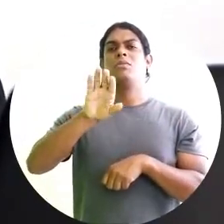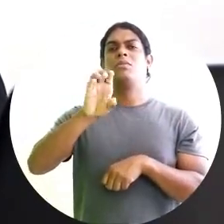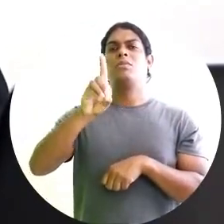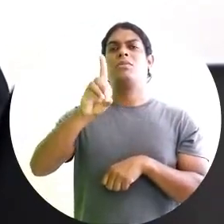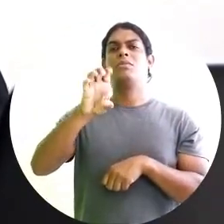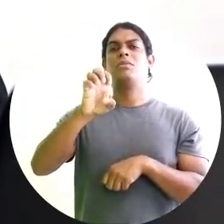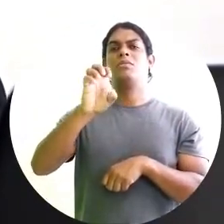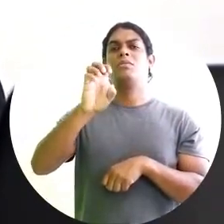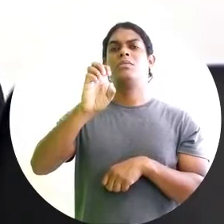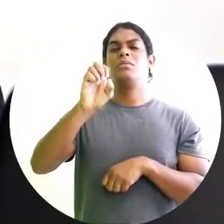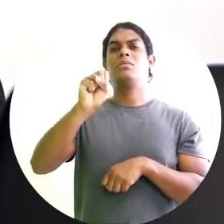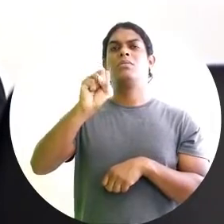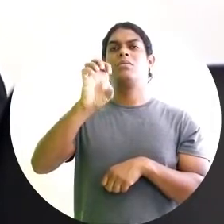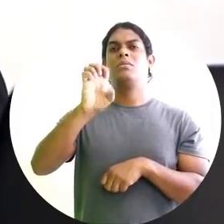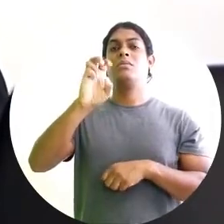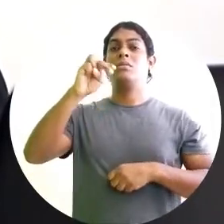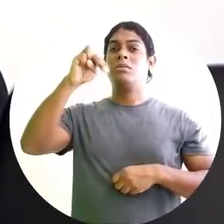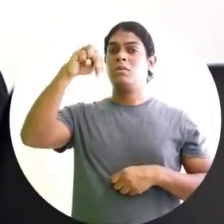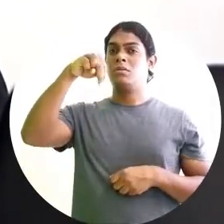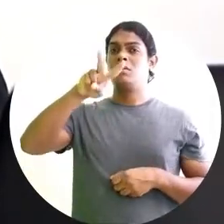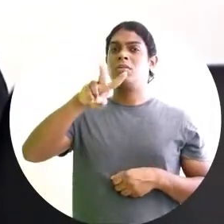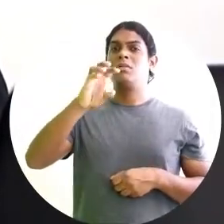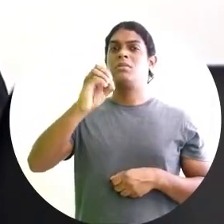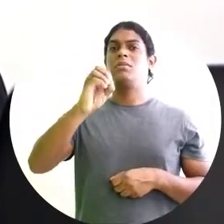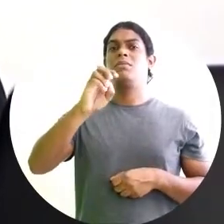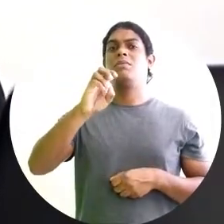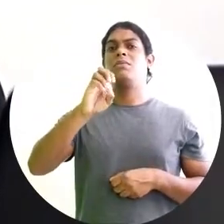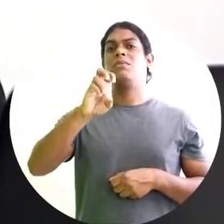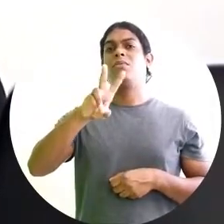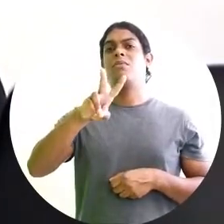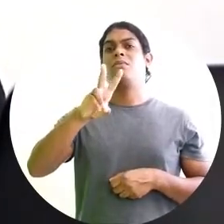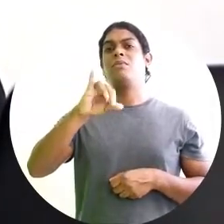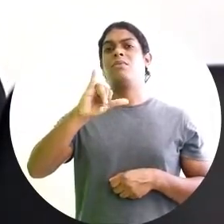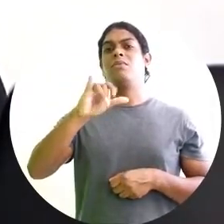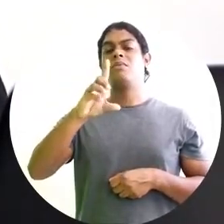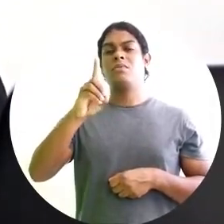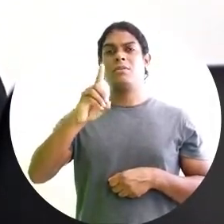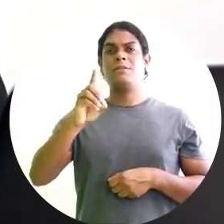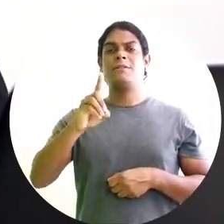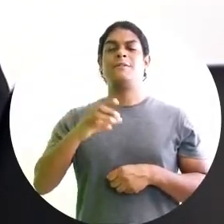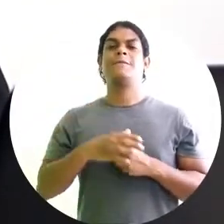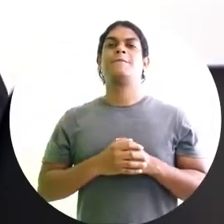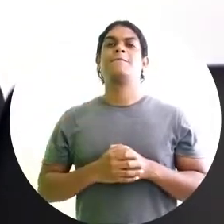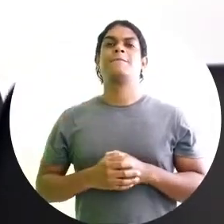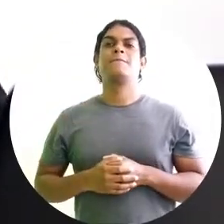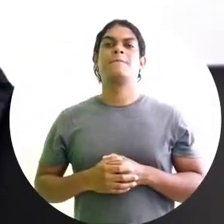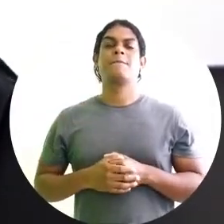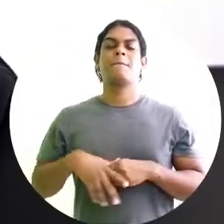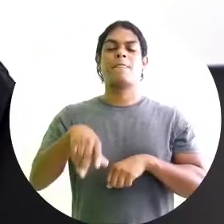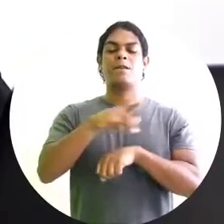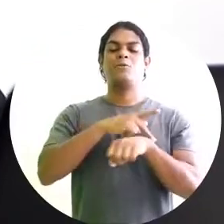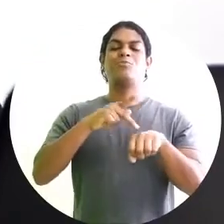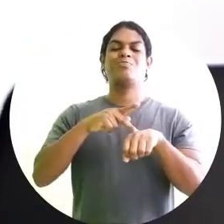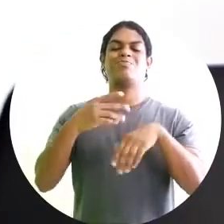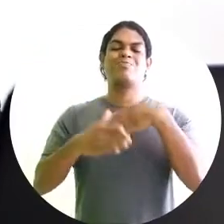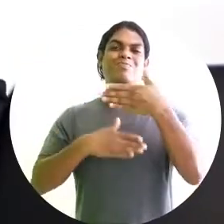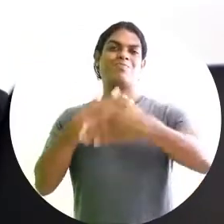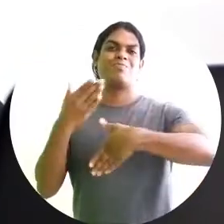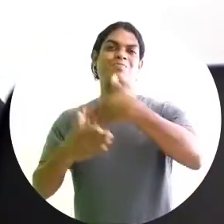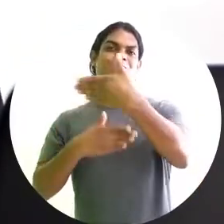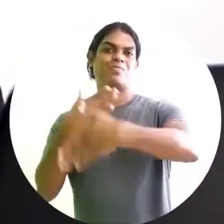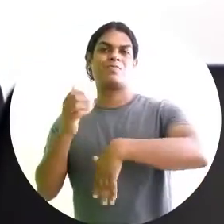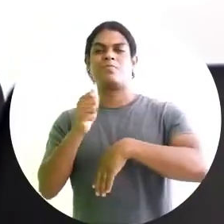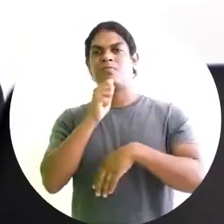dizendo, politicamente, países em desenvolvimento. Qual é o problema? Que esses produtos hoje, com melhor